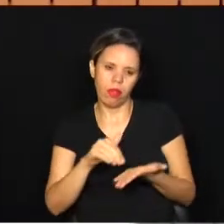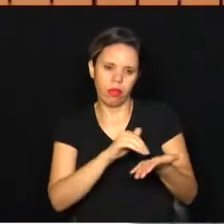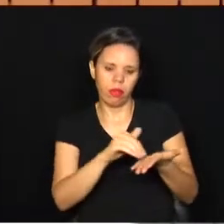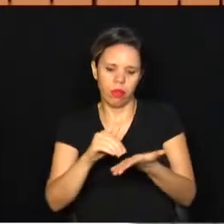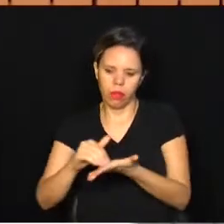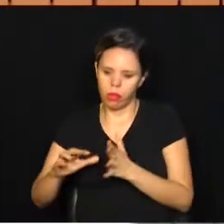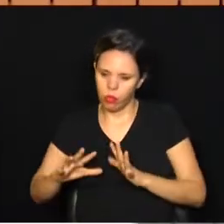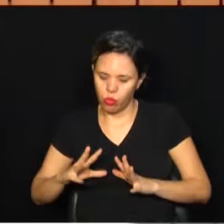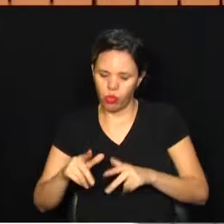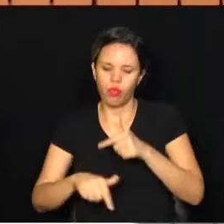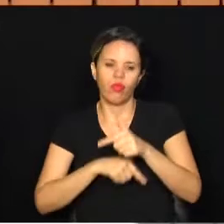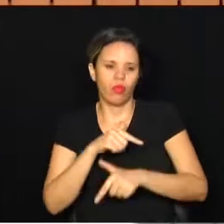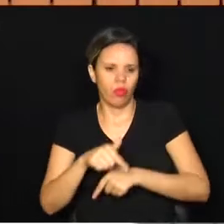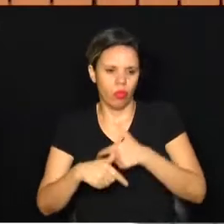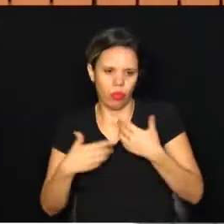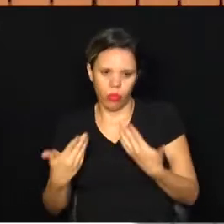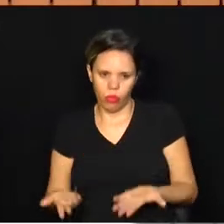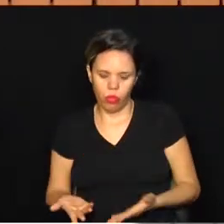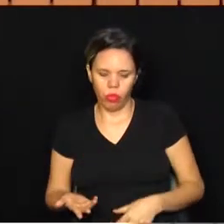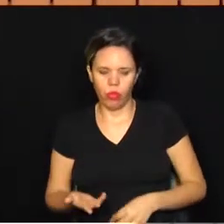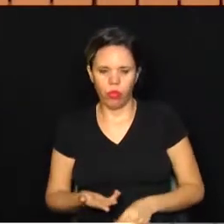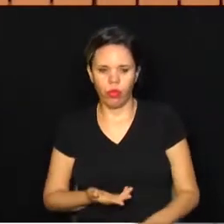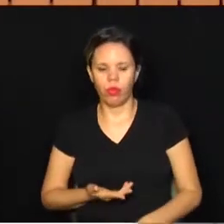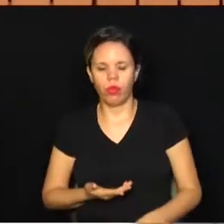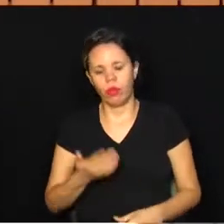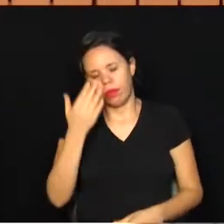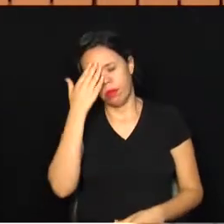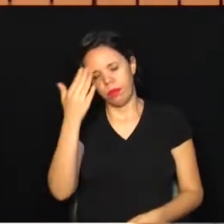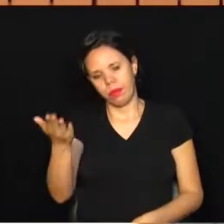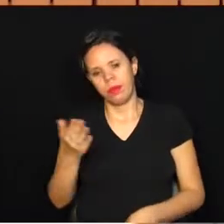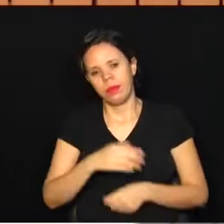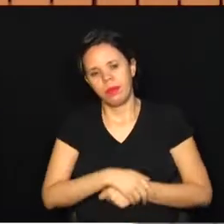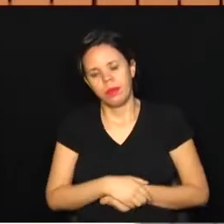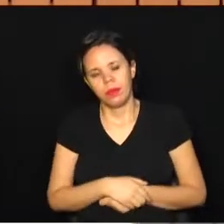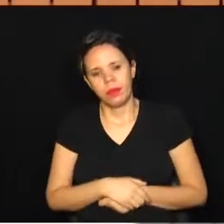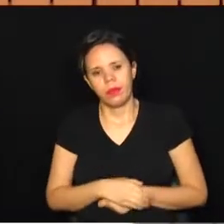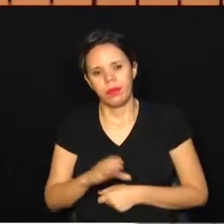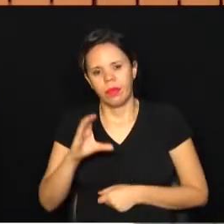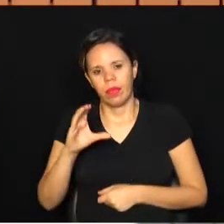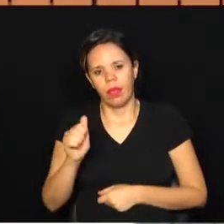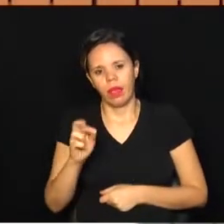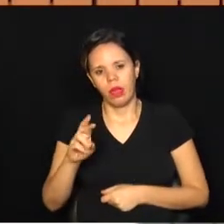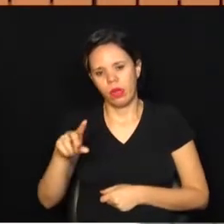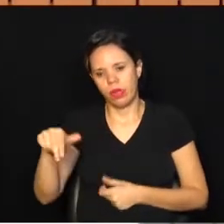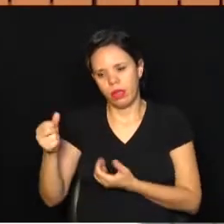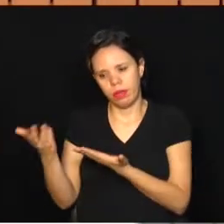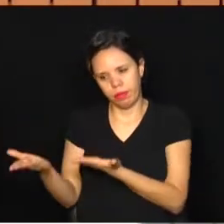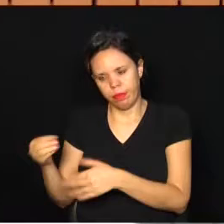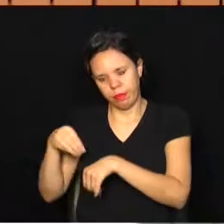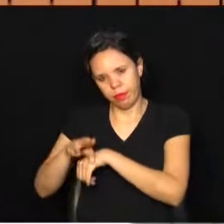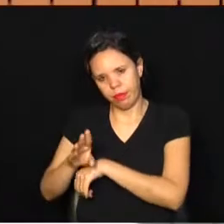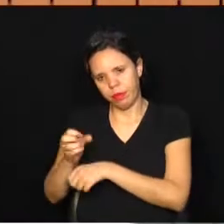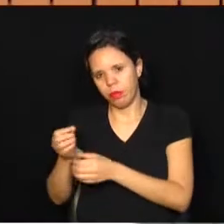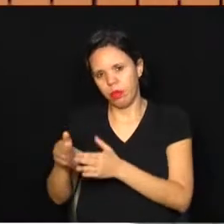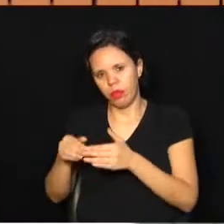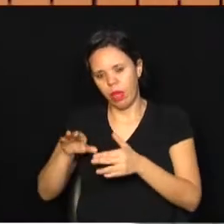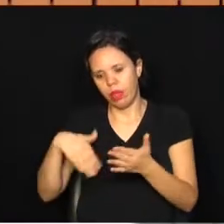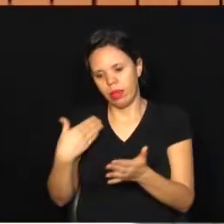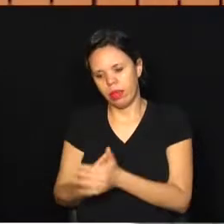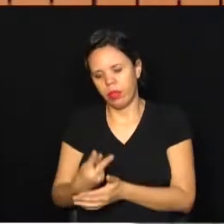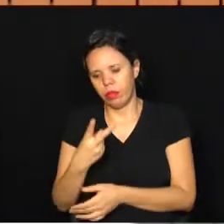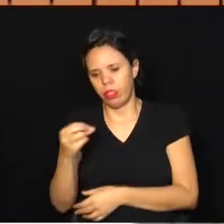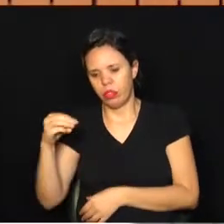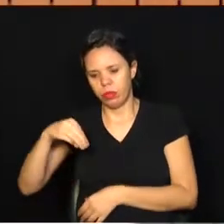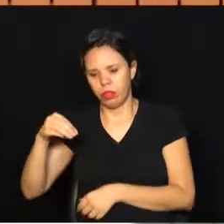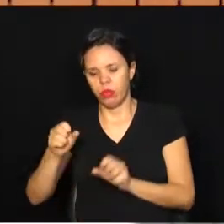nisso, né? Mas, de pronto, quero te agradecer, Carolina, e te passar a palavra. Por favor, você tem até uns 20 minutos para fazer a